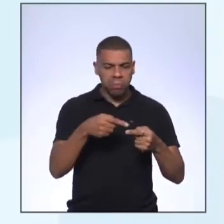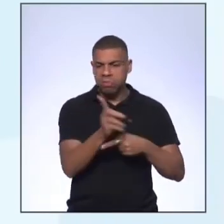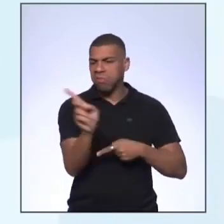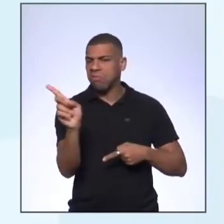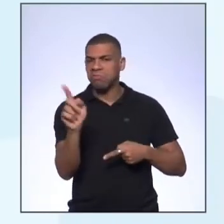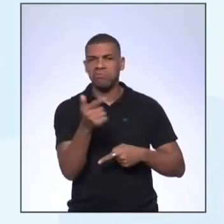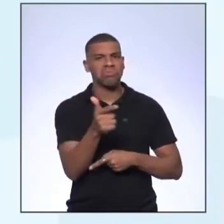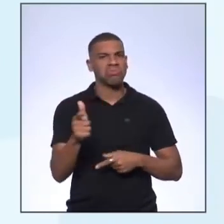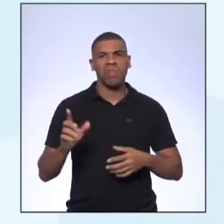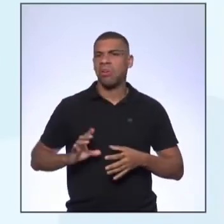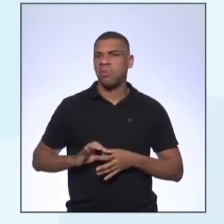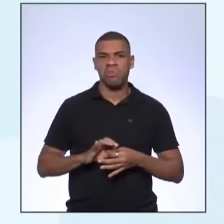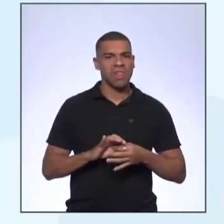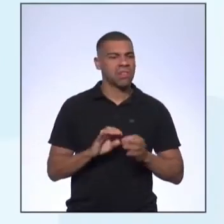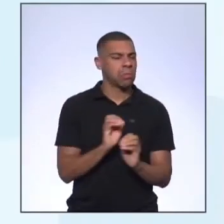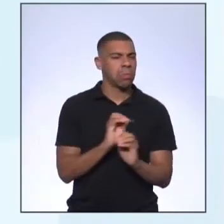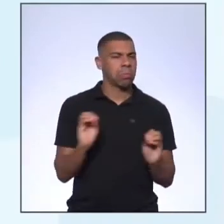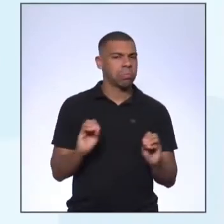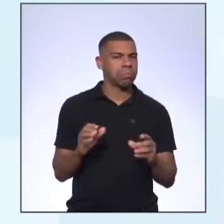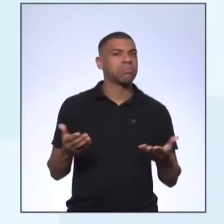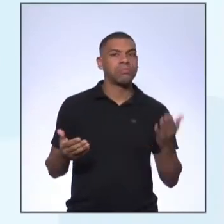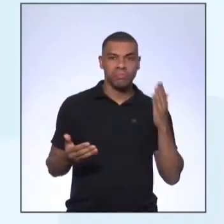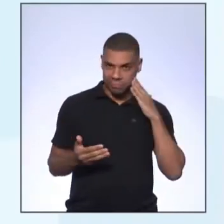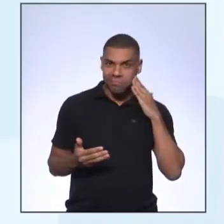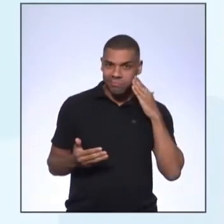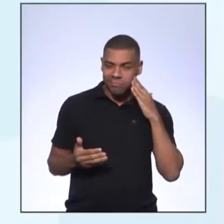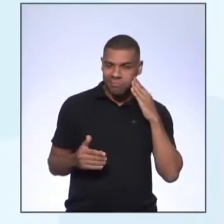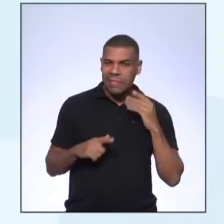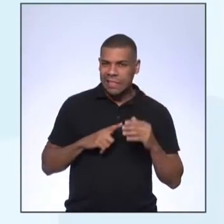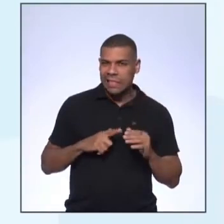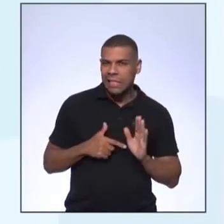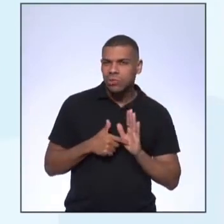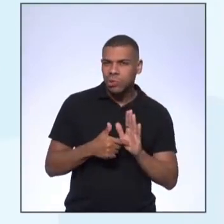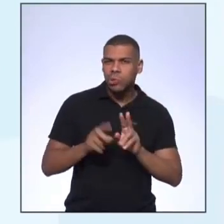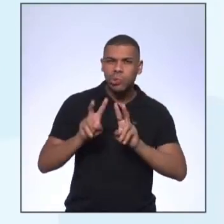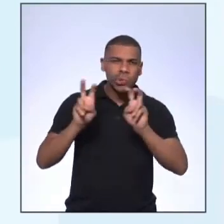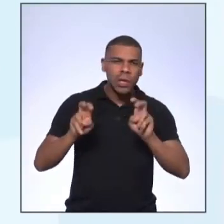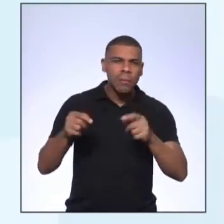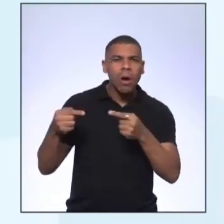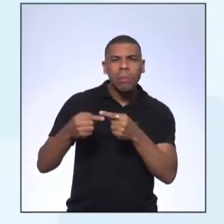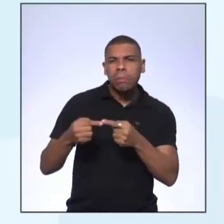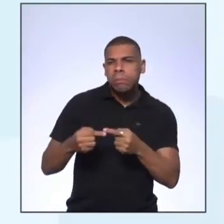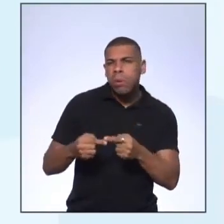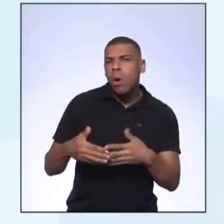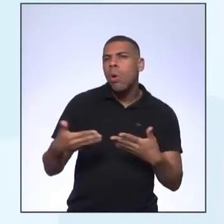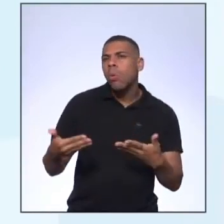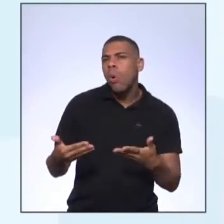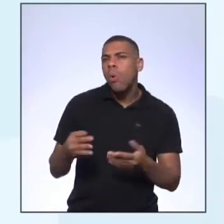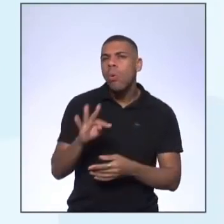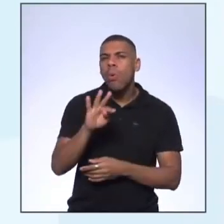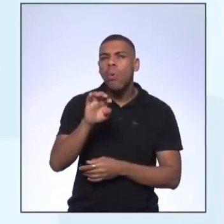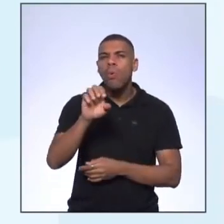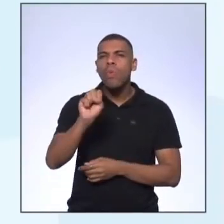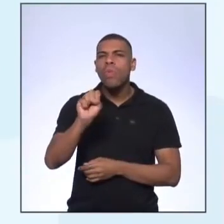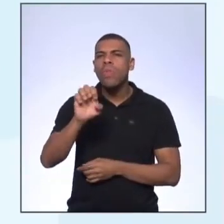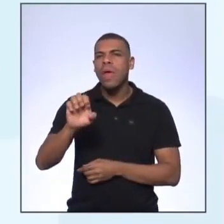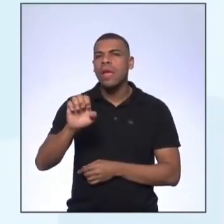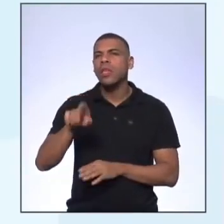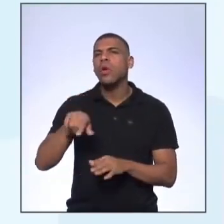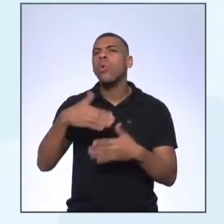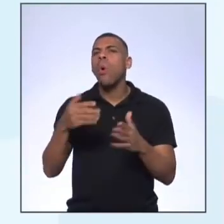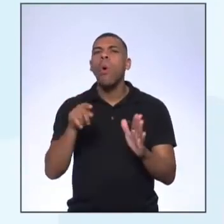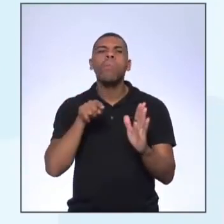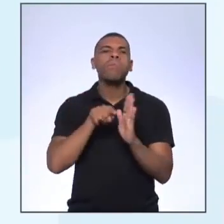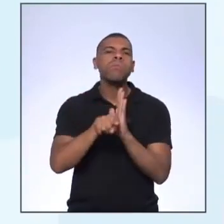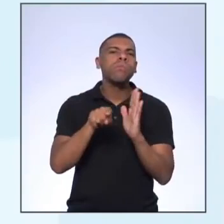do assunto, tá? O assunto a ser abordado está definido, que a tese... Que tese vai ser defendida? Ele consegue deixar claro o que